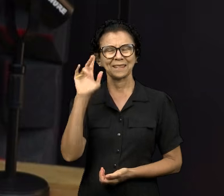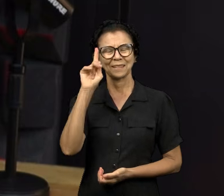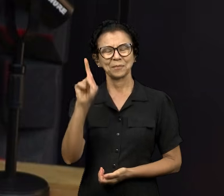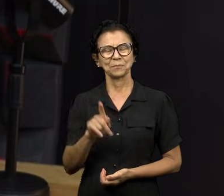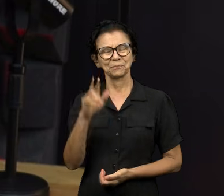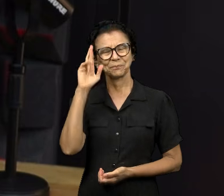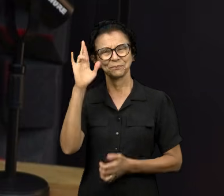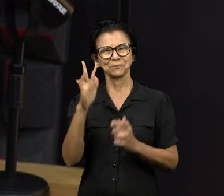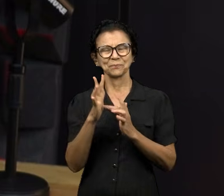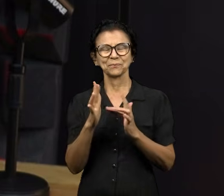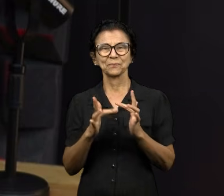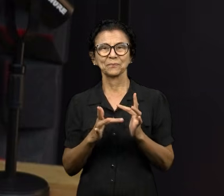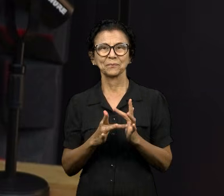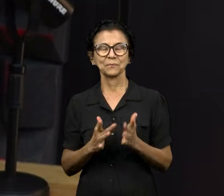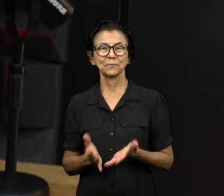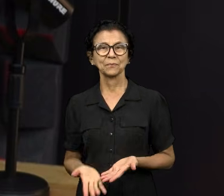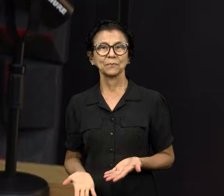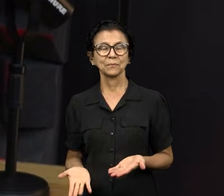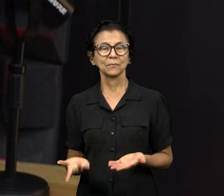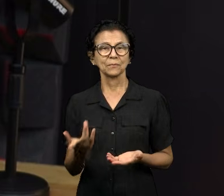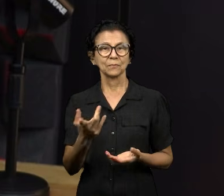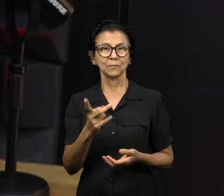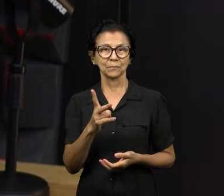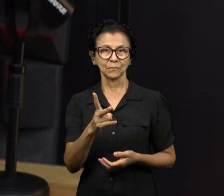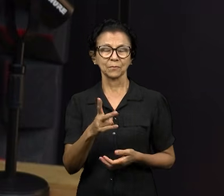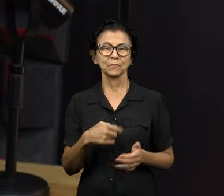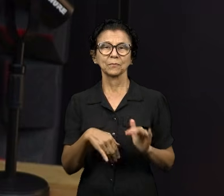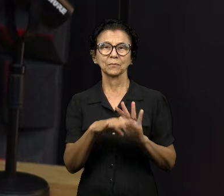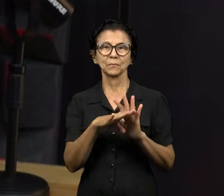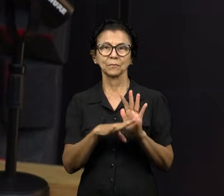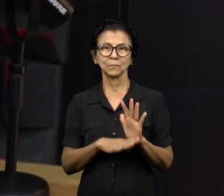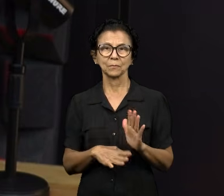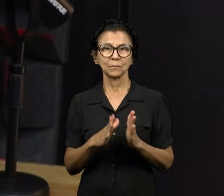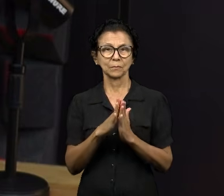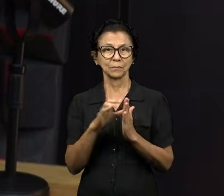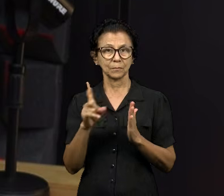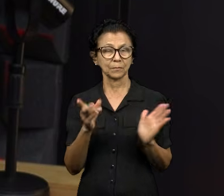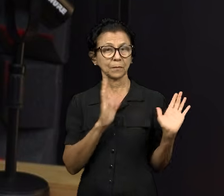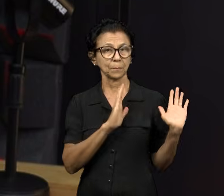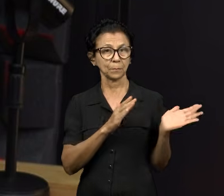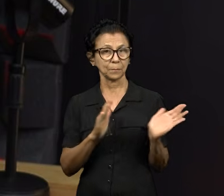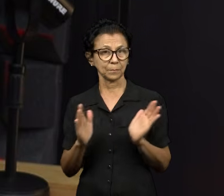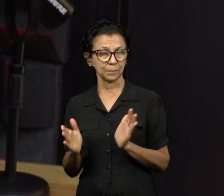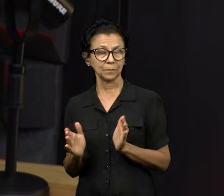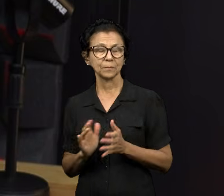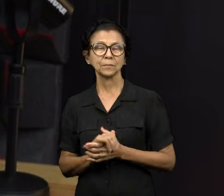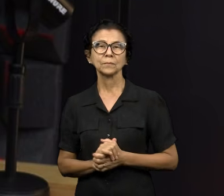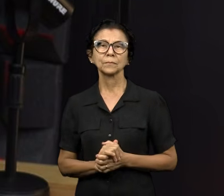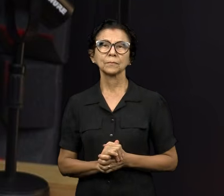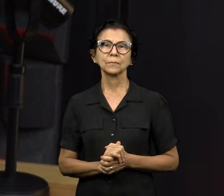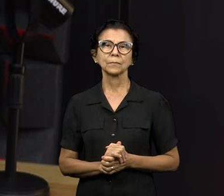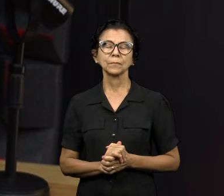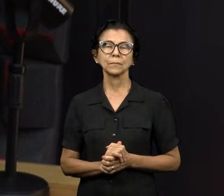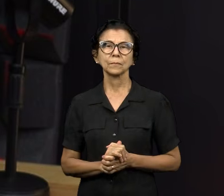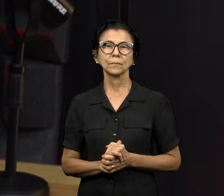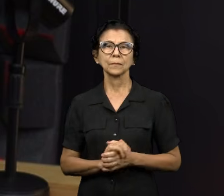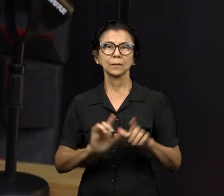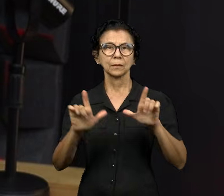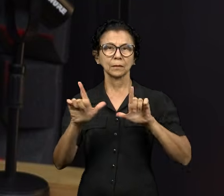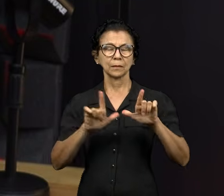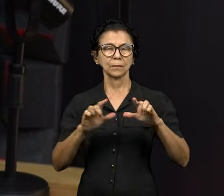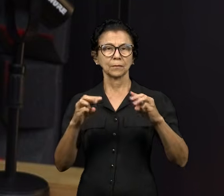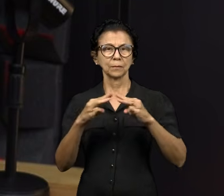Olá, a paz do Senhor Jesus. Nós estamos retornando com o nosso programa Cronologia Bíblica da TV Manaim. E a TV Manaim